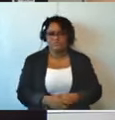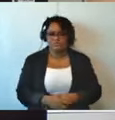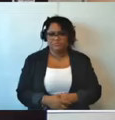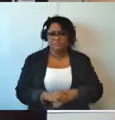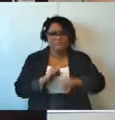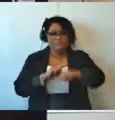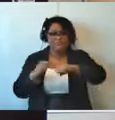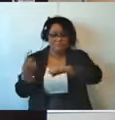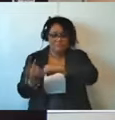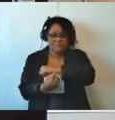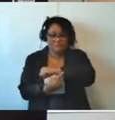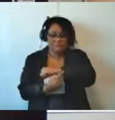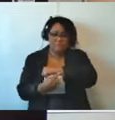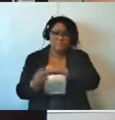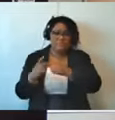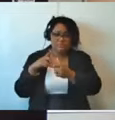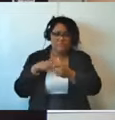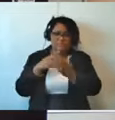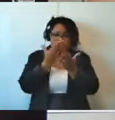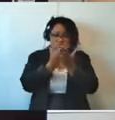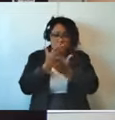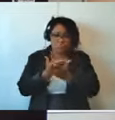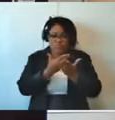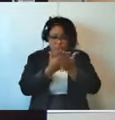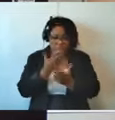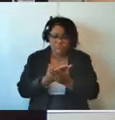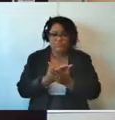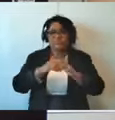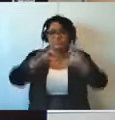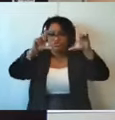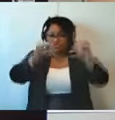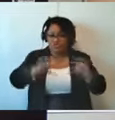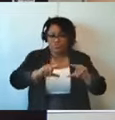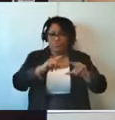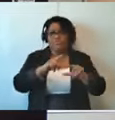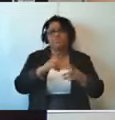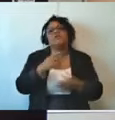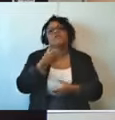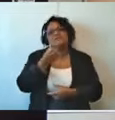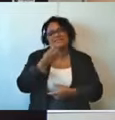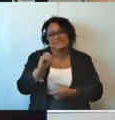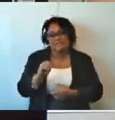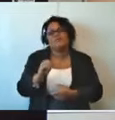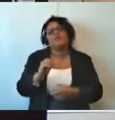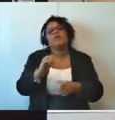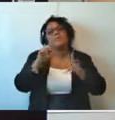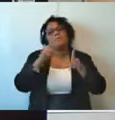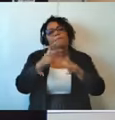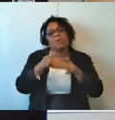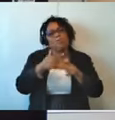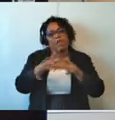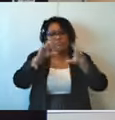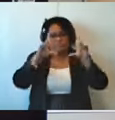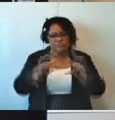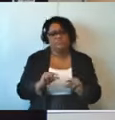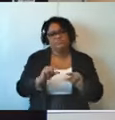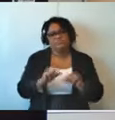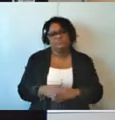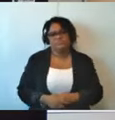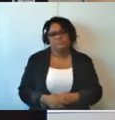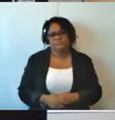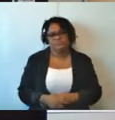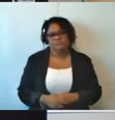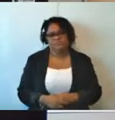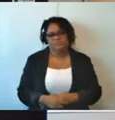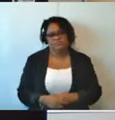tem estudos de que se baixar a velocidade para 60, diminui os conflitos e diminui os problemas. Bem, qual que é o